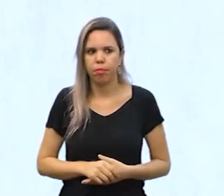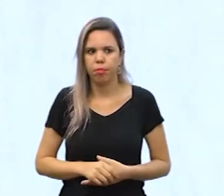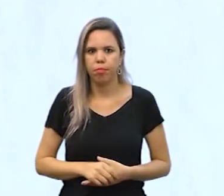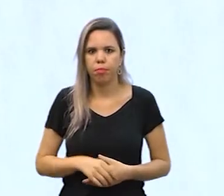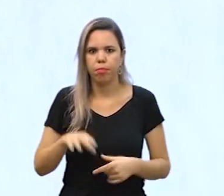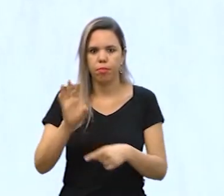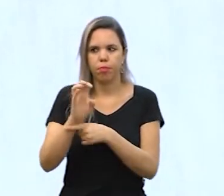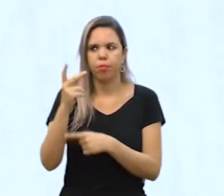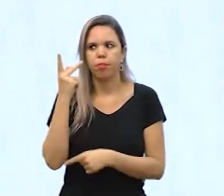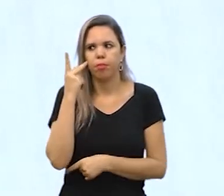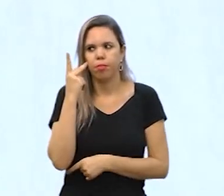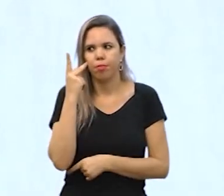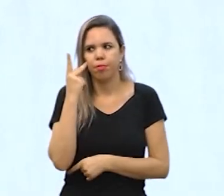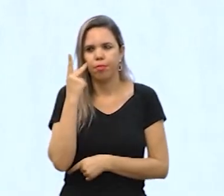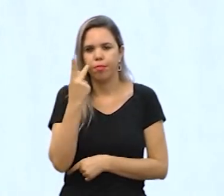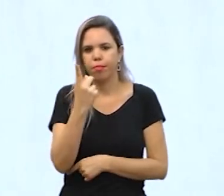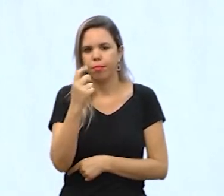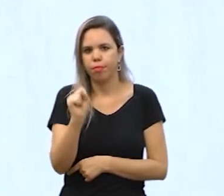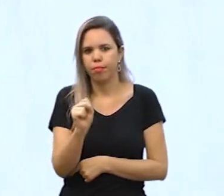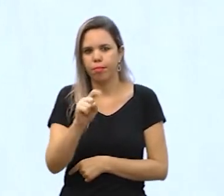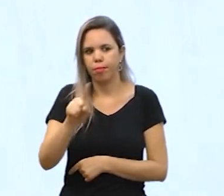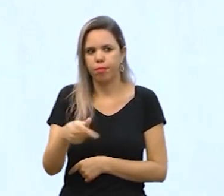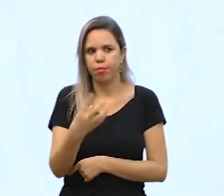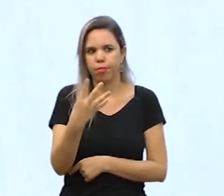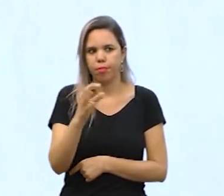19,7%. Já no estado de São Paulo, foi de